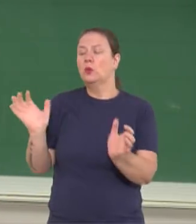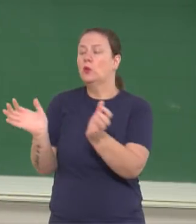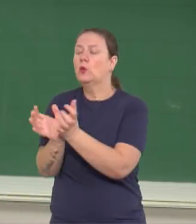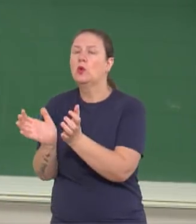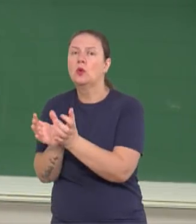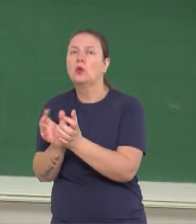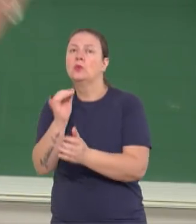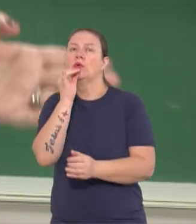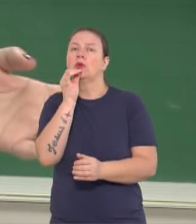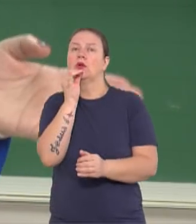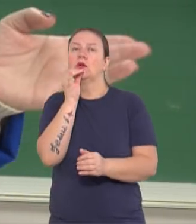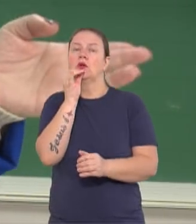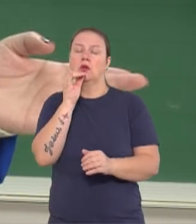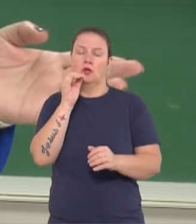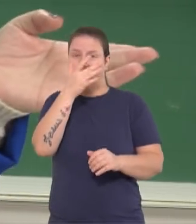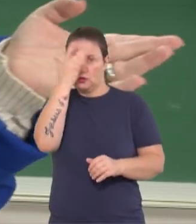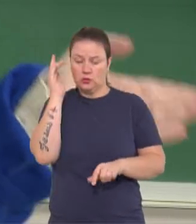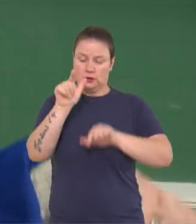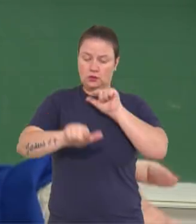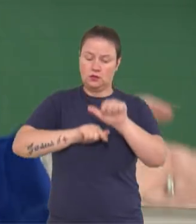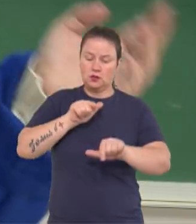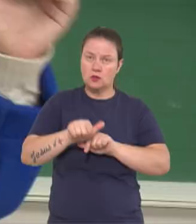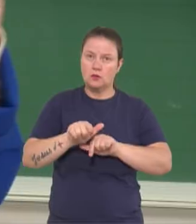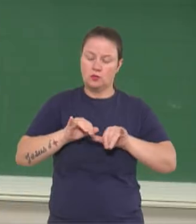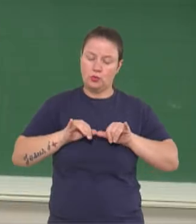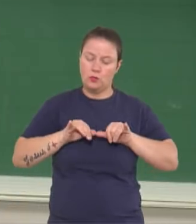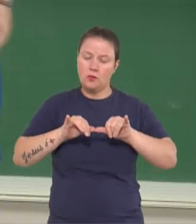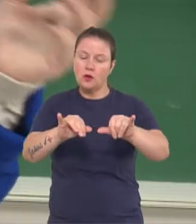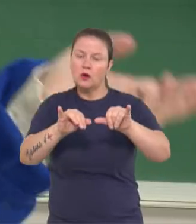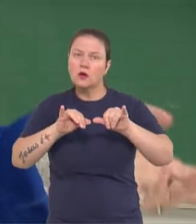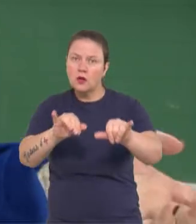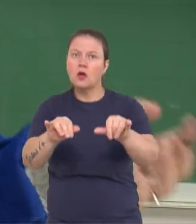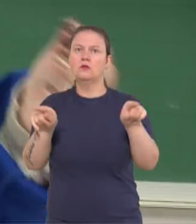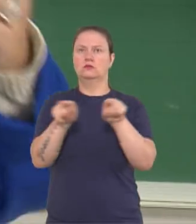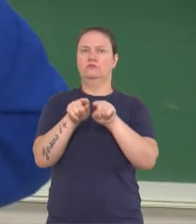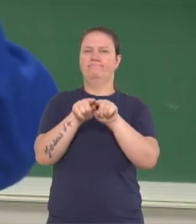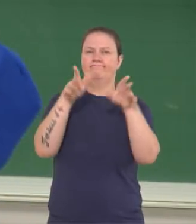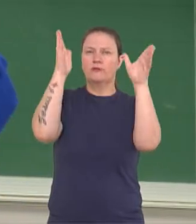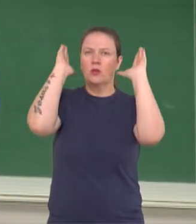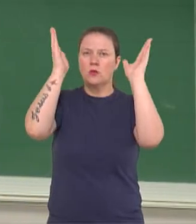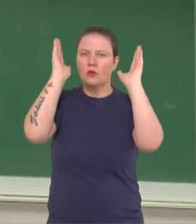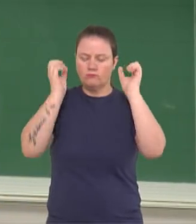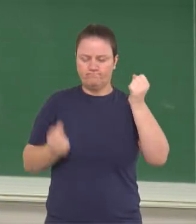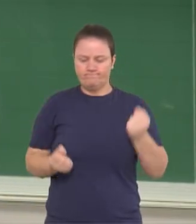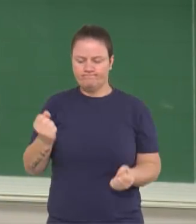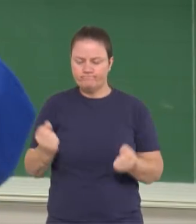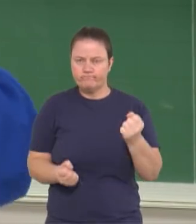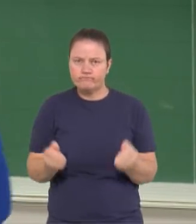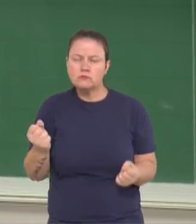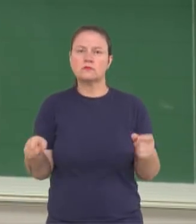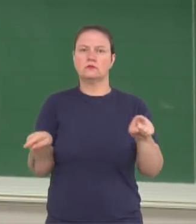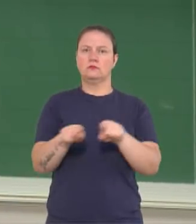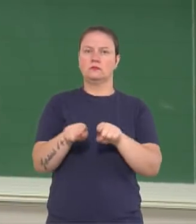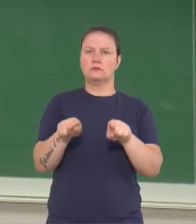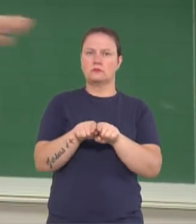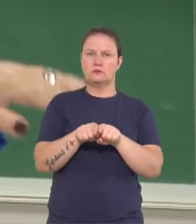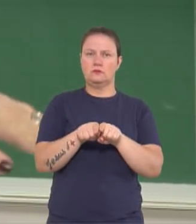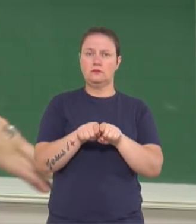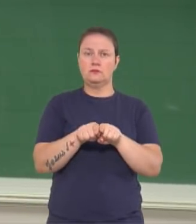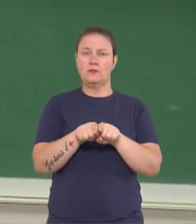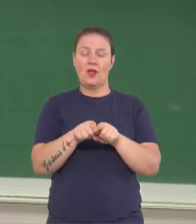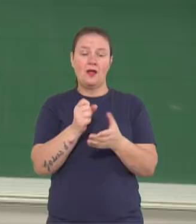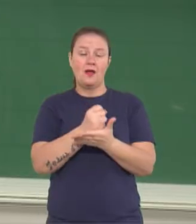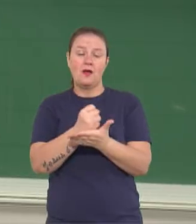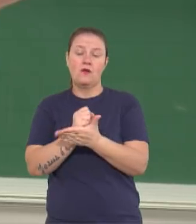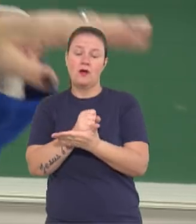exemplo, os funcionários que trabalham em um supermercado, os caminhoneiros, o pessoal que trabalha nas redes de